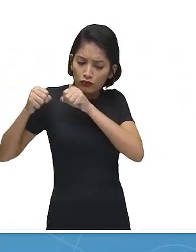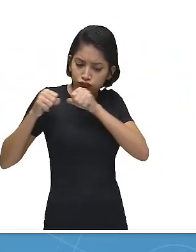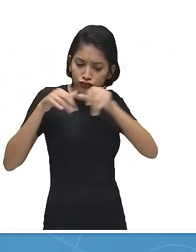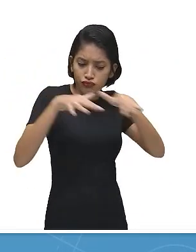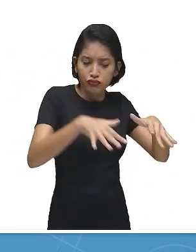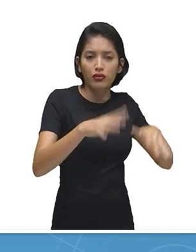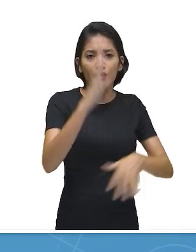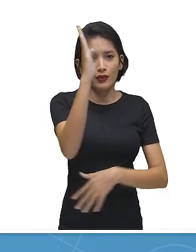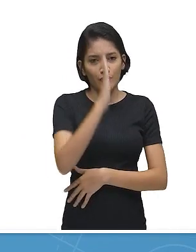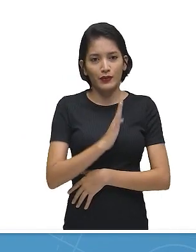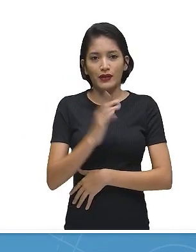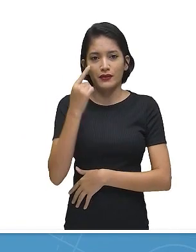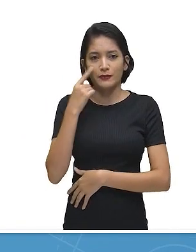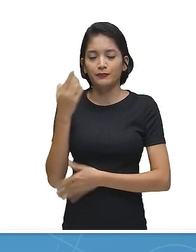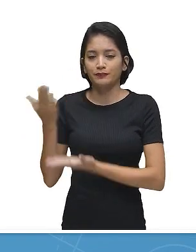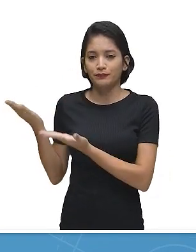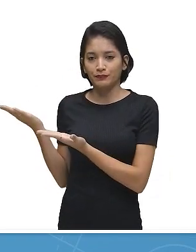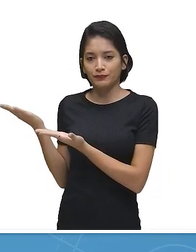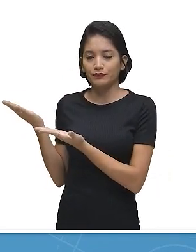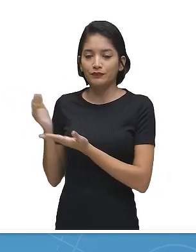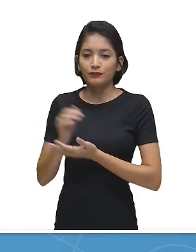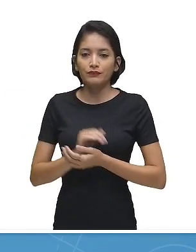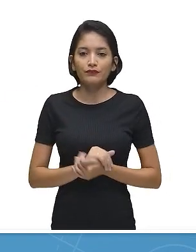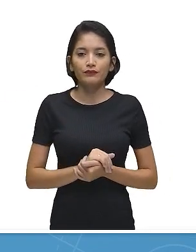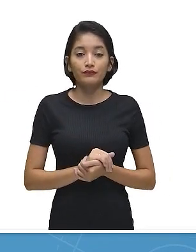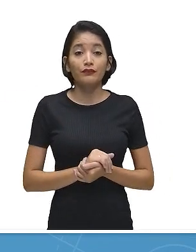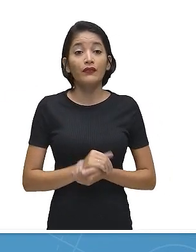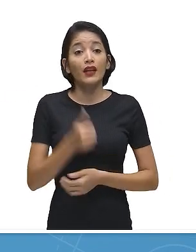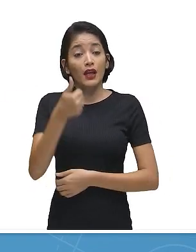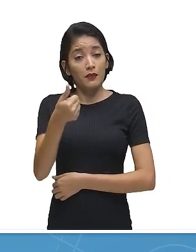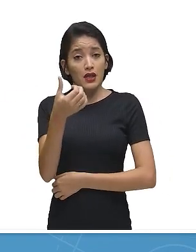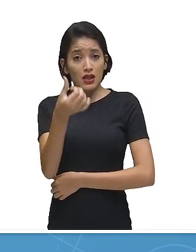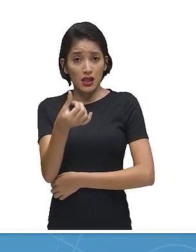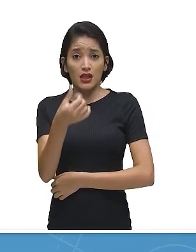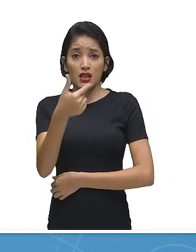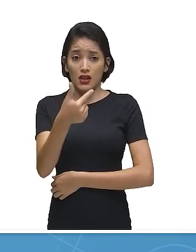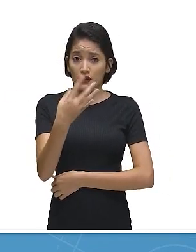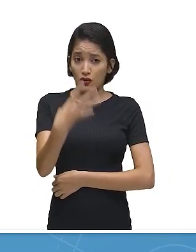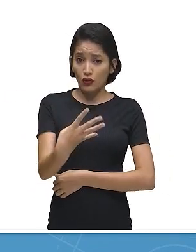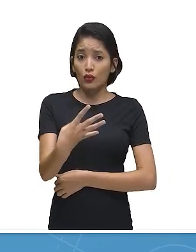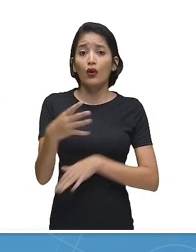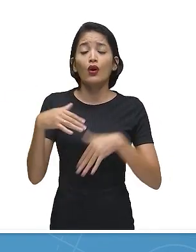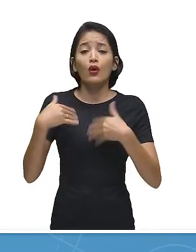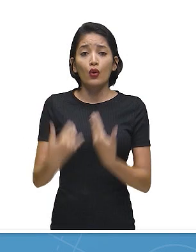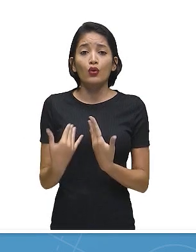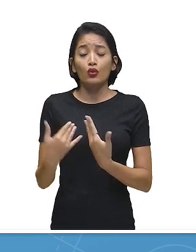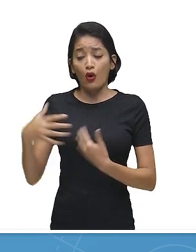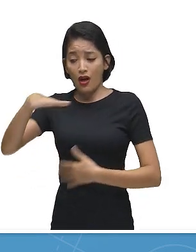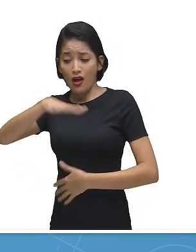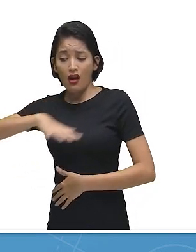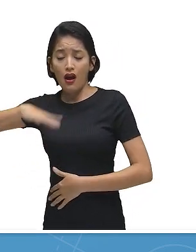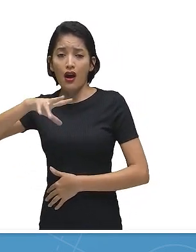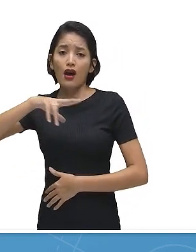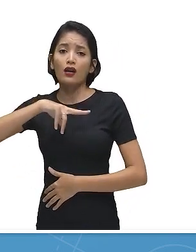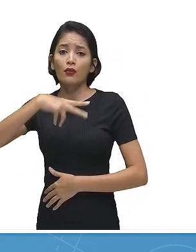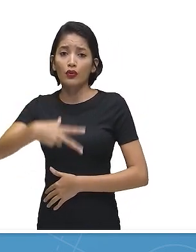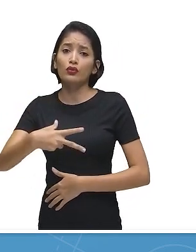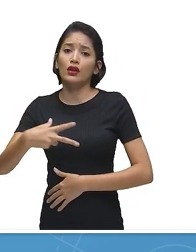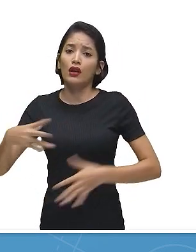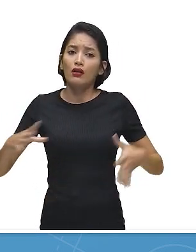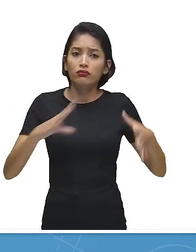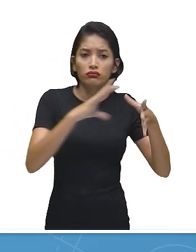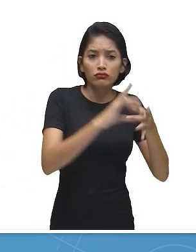período, né, durante o período da cana-de-açúcar. Então, como vocês podem ver, nesse período, a